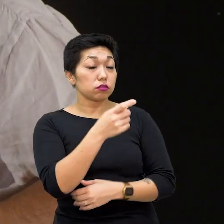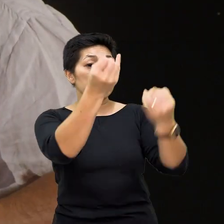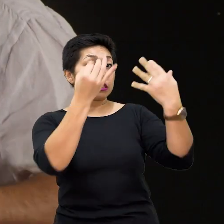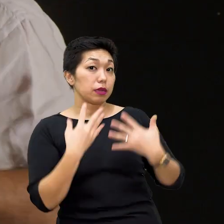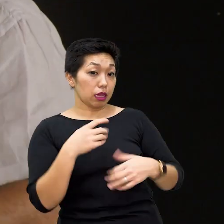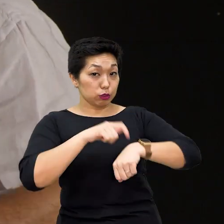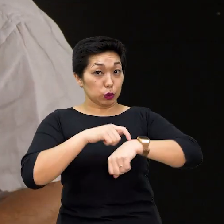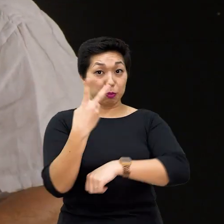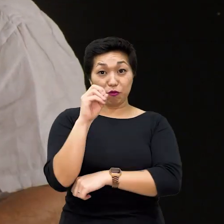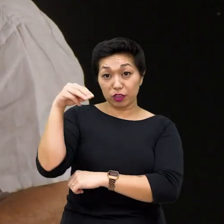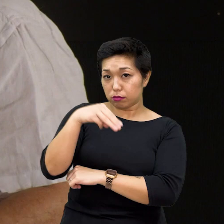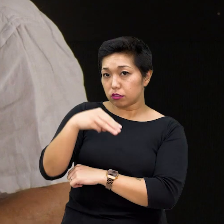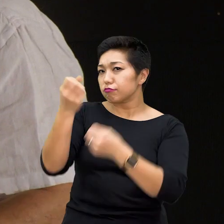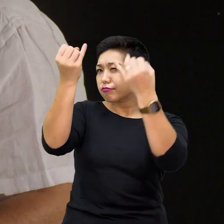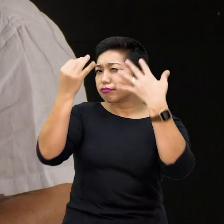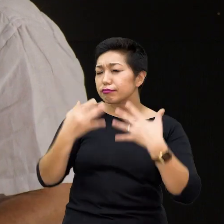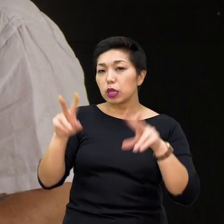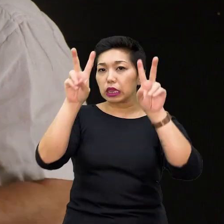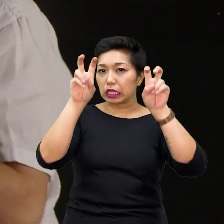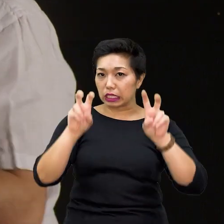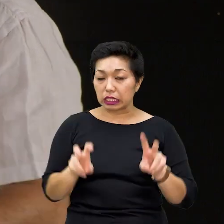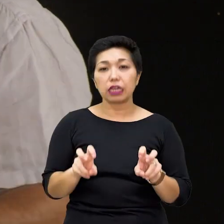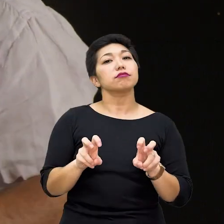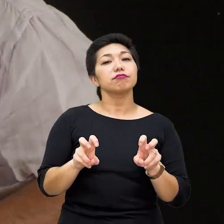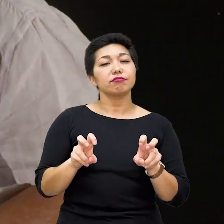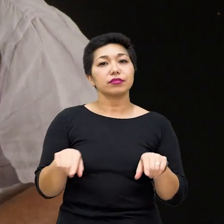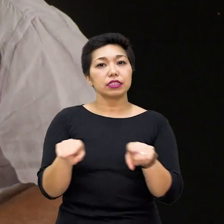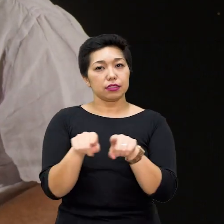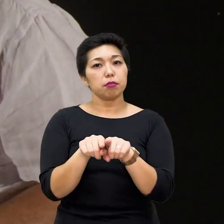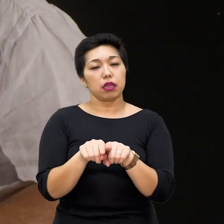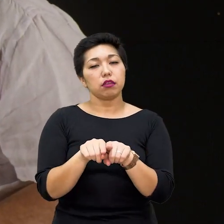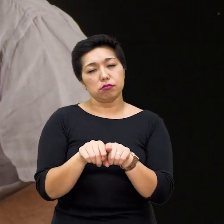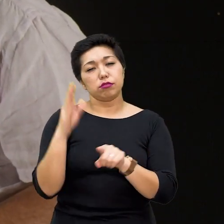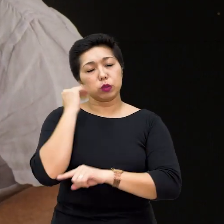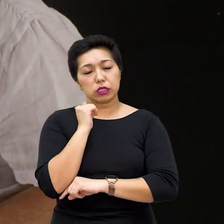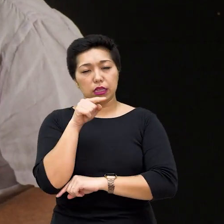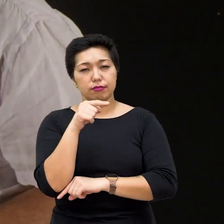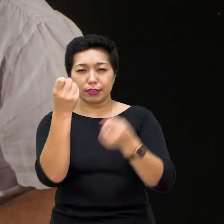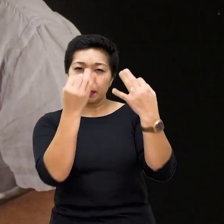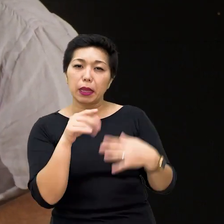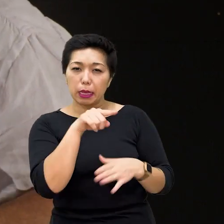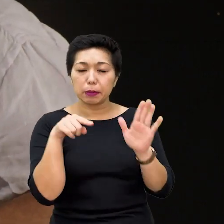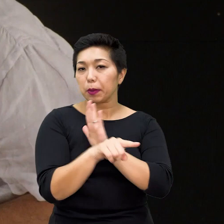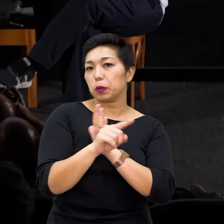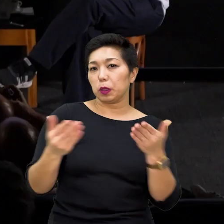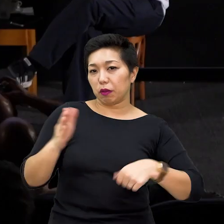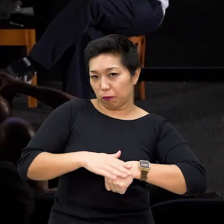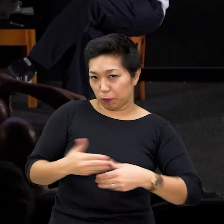ficasse à vontade para abordar os temas que tem abordado e chegar nesse ponto que eu sei que o senhor chega constantemente